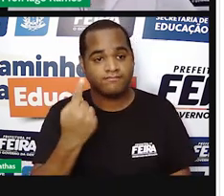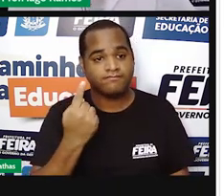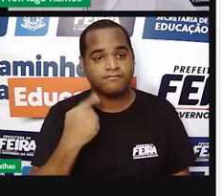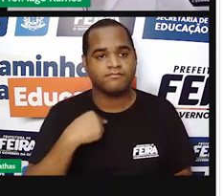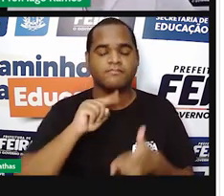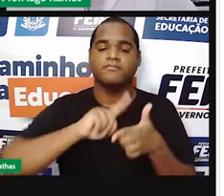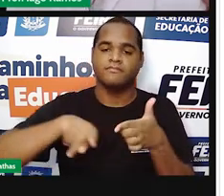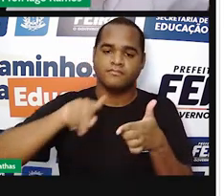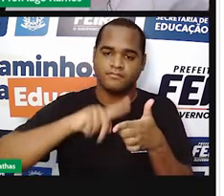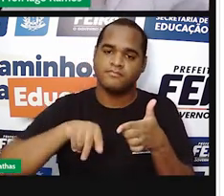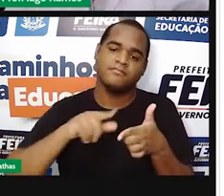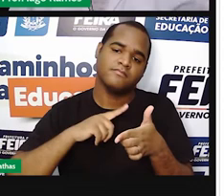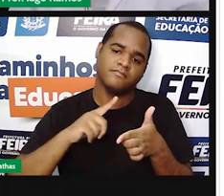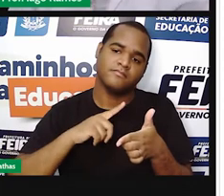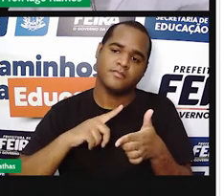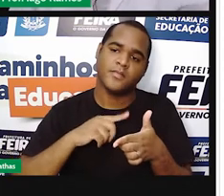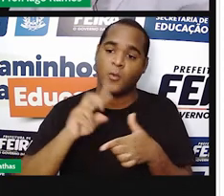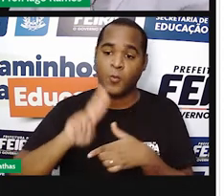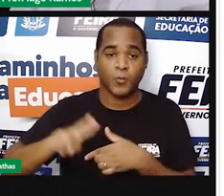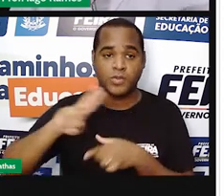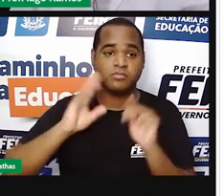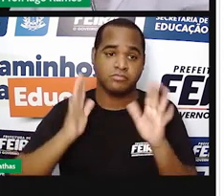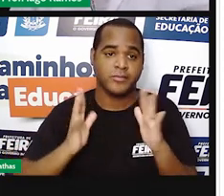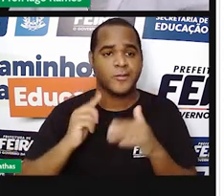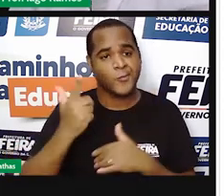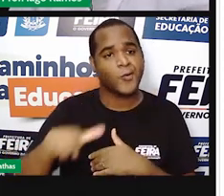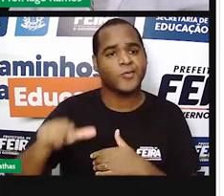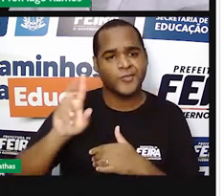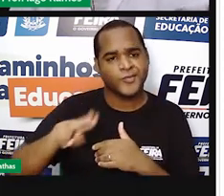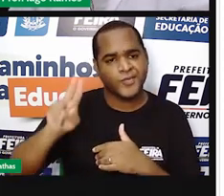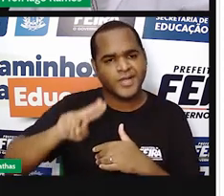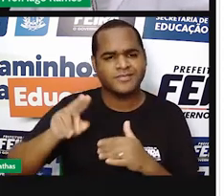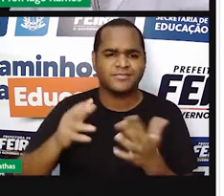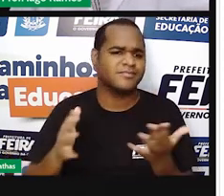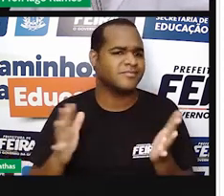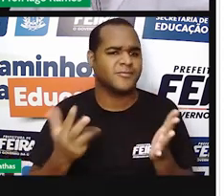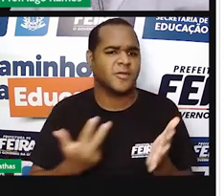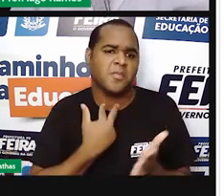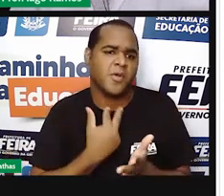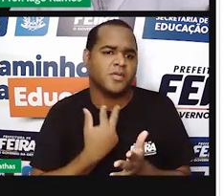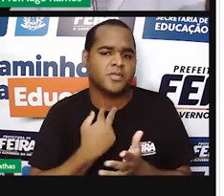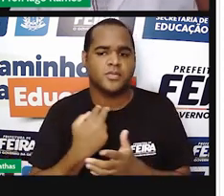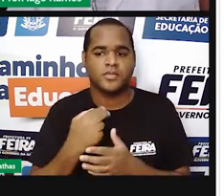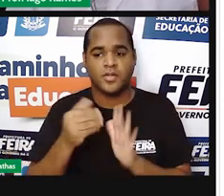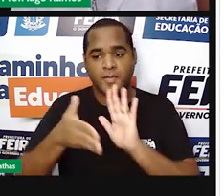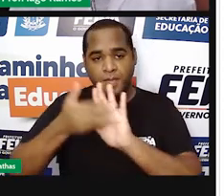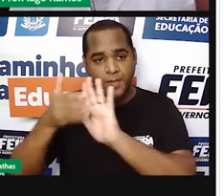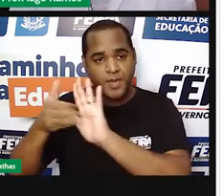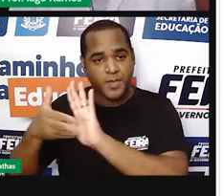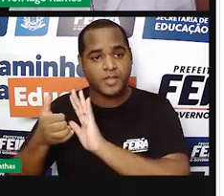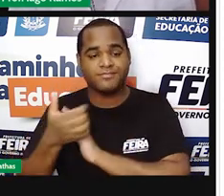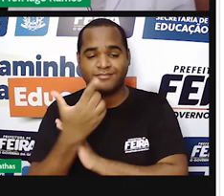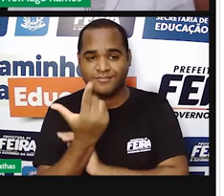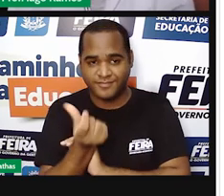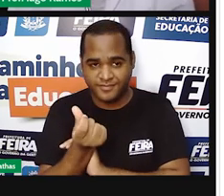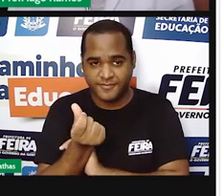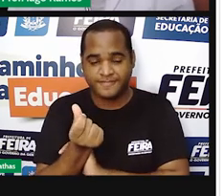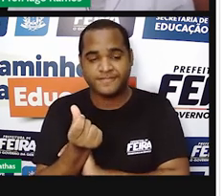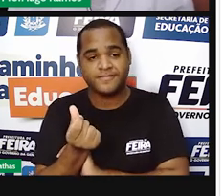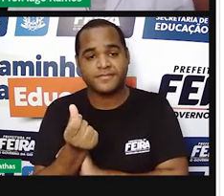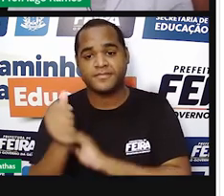essa primeira aqui já foi usado eu não posso usar mais então essa que foi usada eu tiro das 26 horas